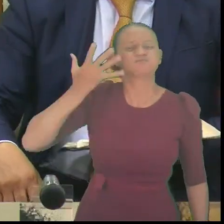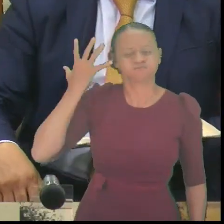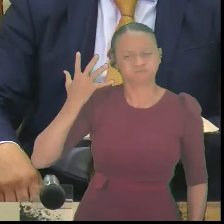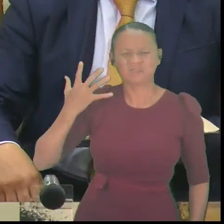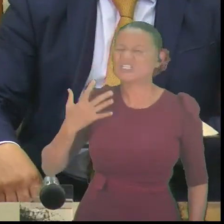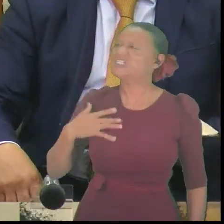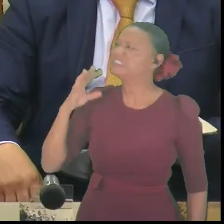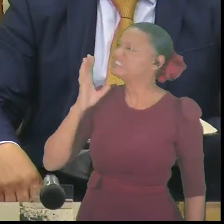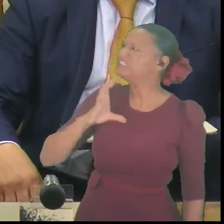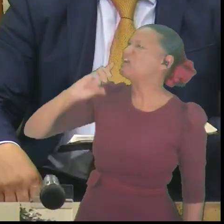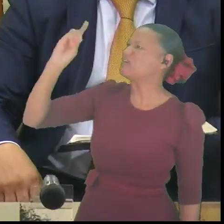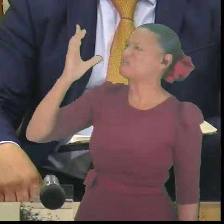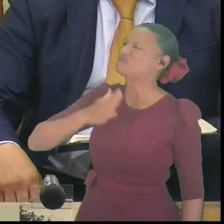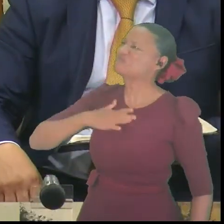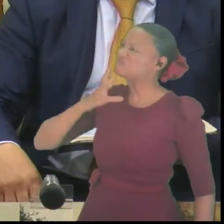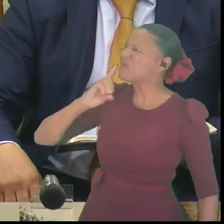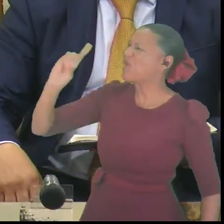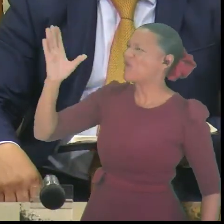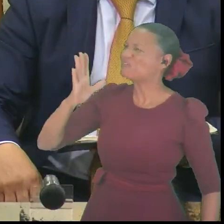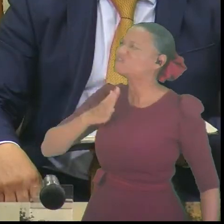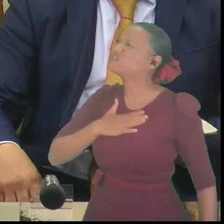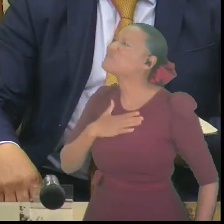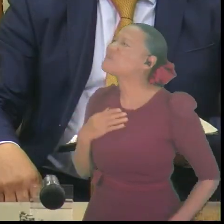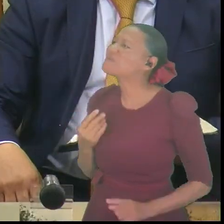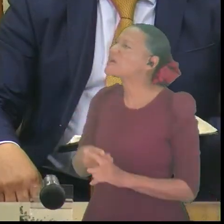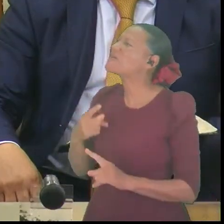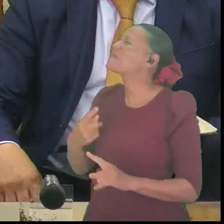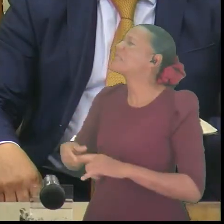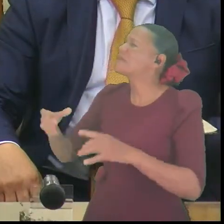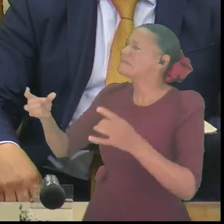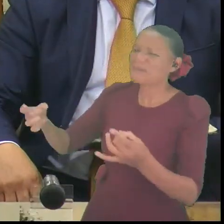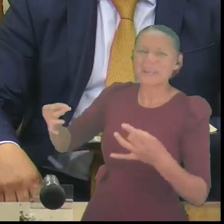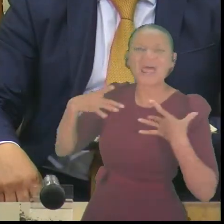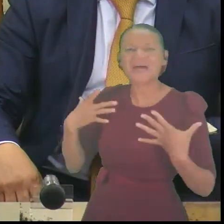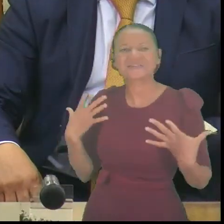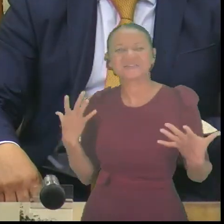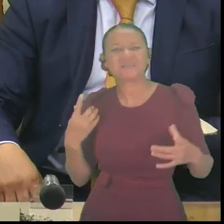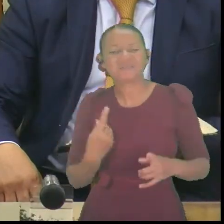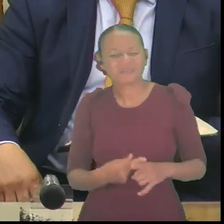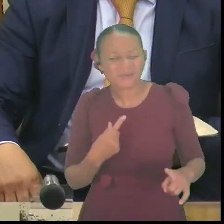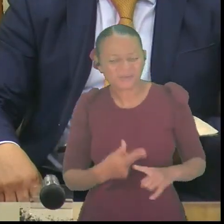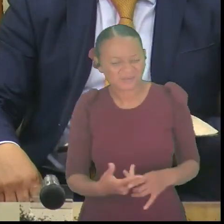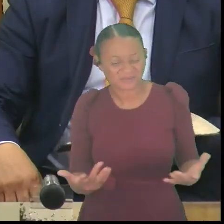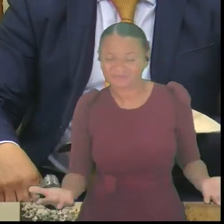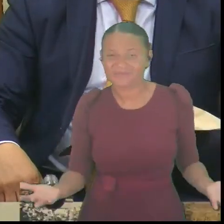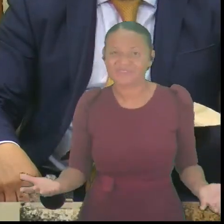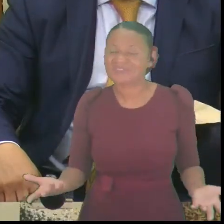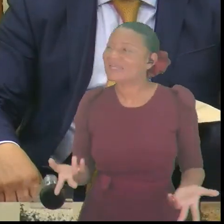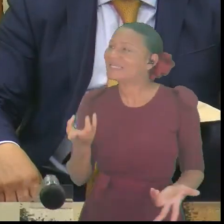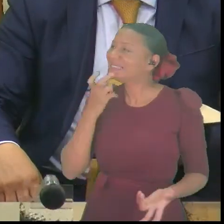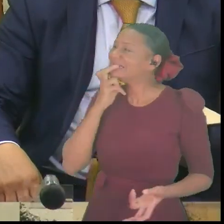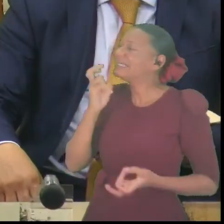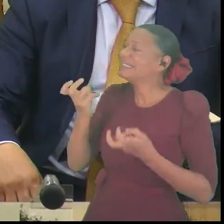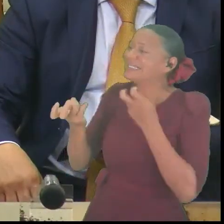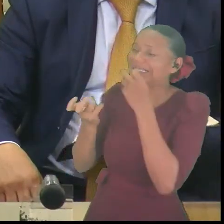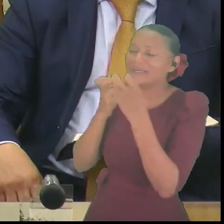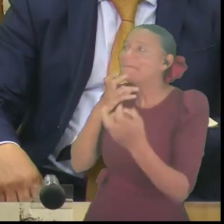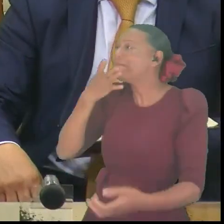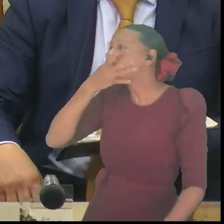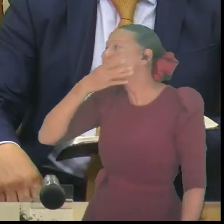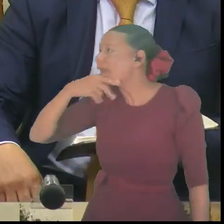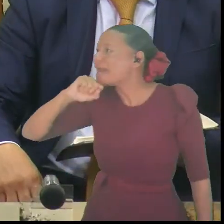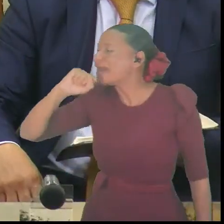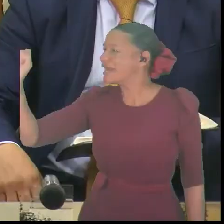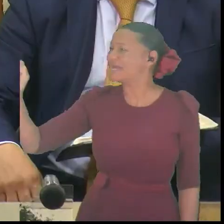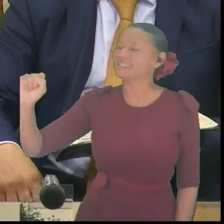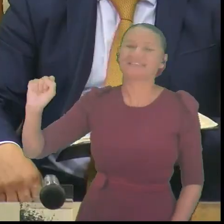Deus meu, por que me desamparaste? gritou a segunda vez: Pai, não